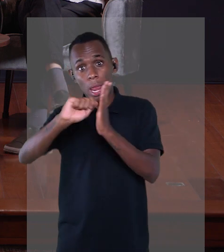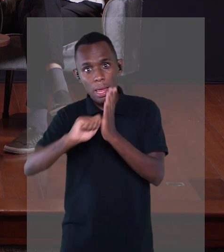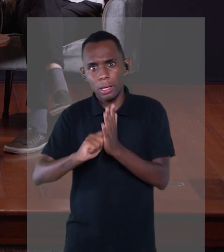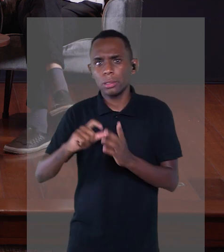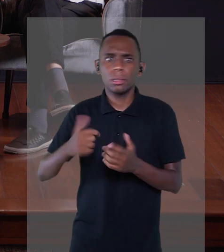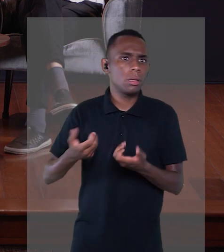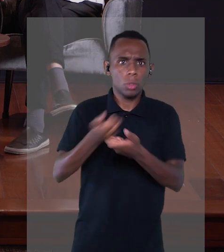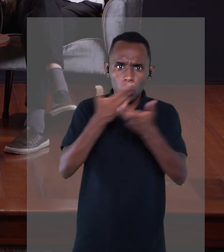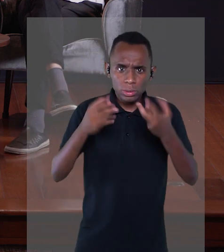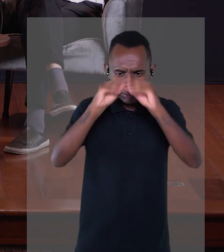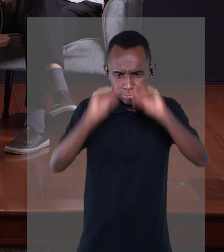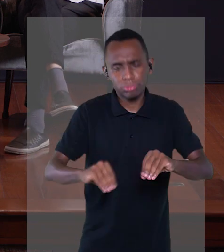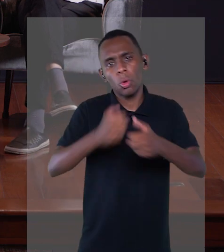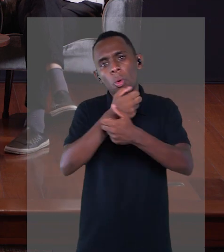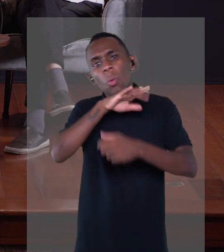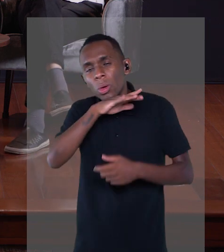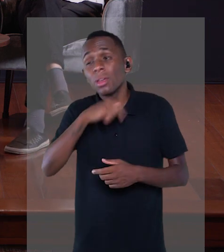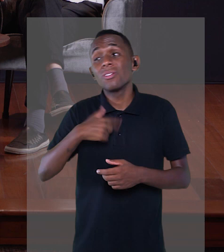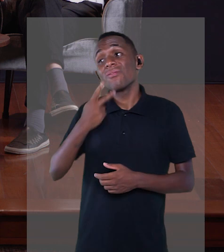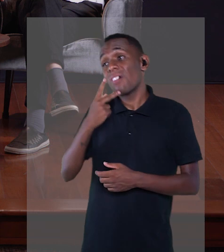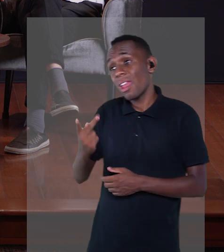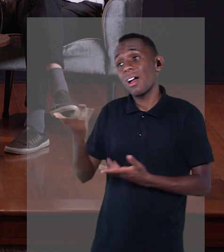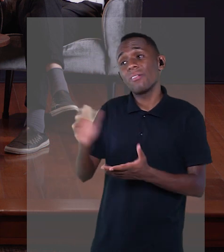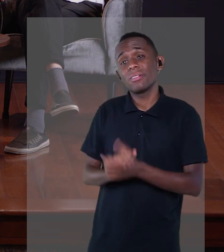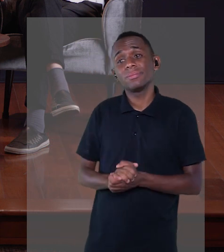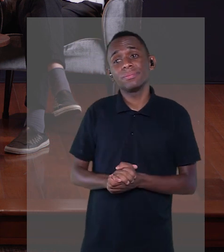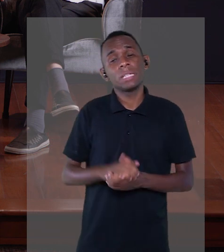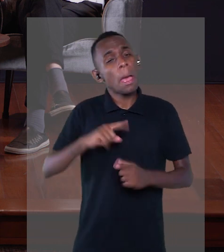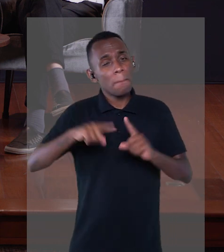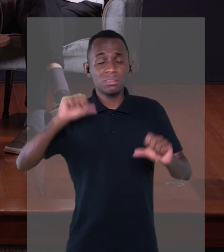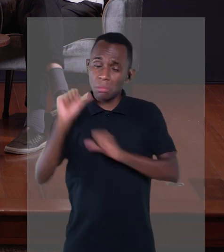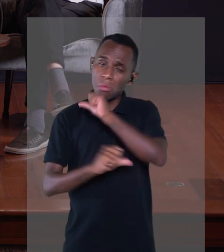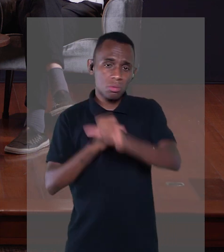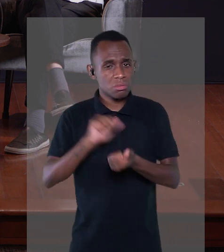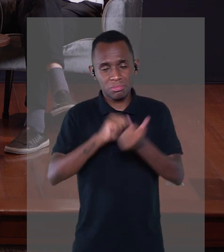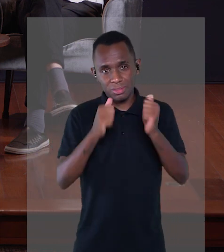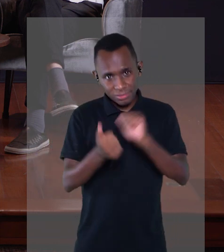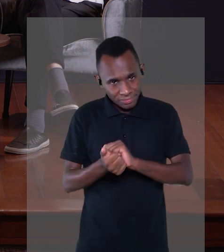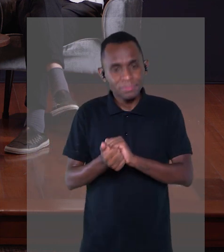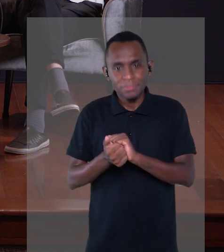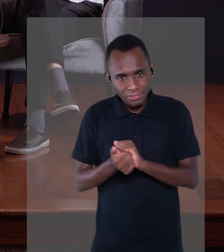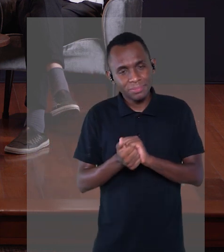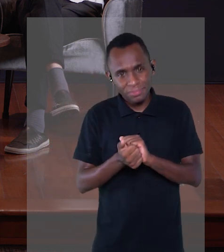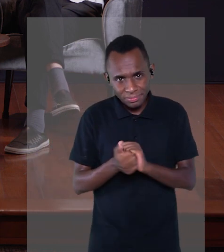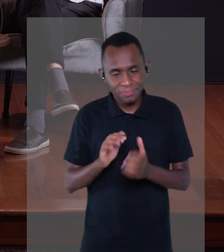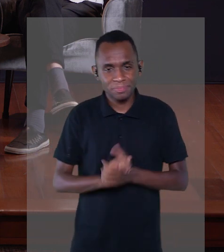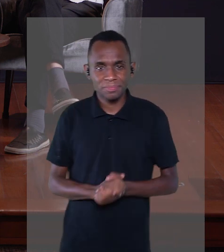trágico, né, no final. Aí era isso que eu falava com ele. Exatamente. E isso aí a Su não viu, essa parte.